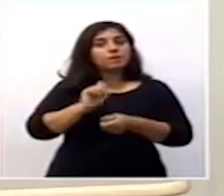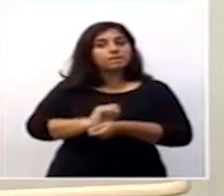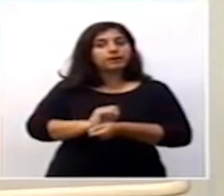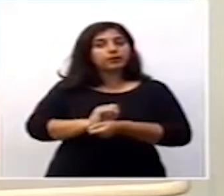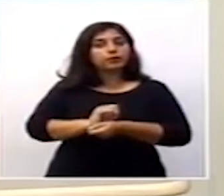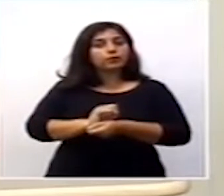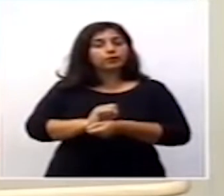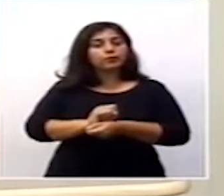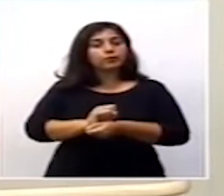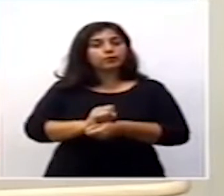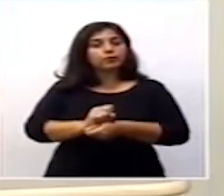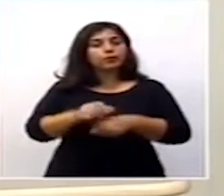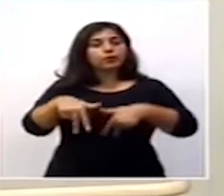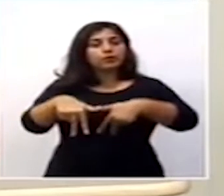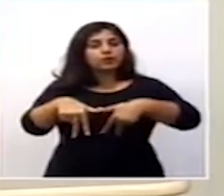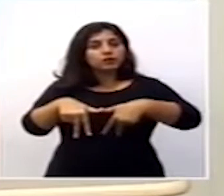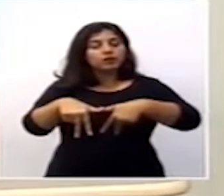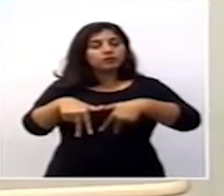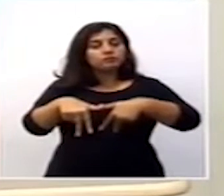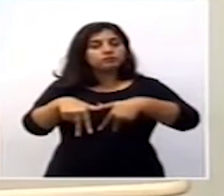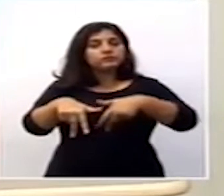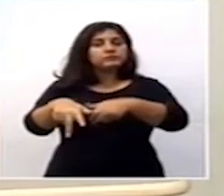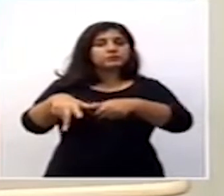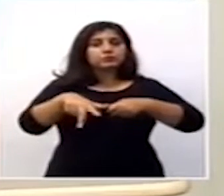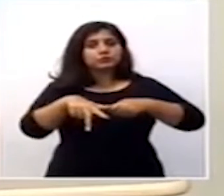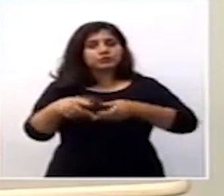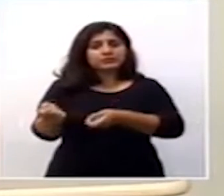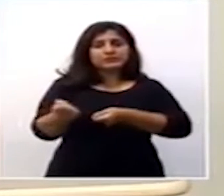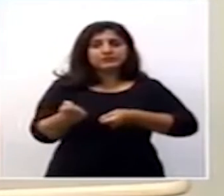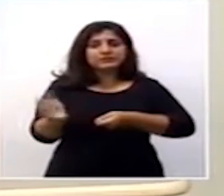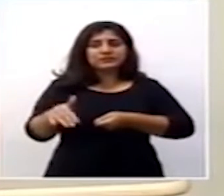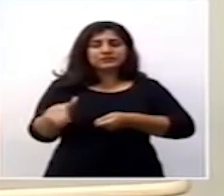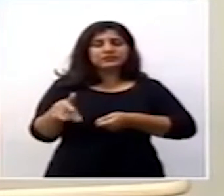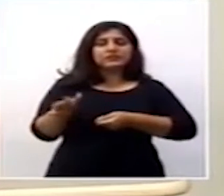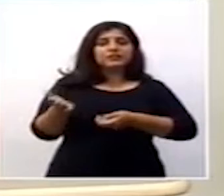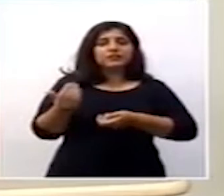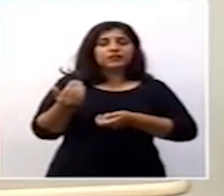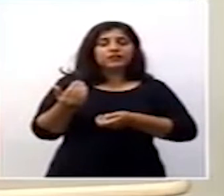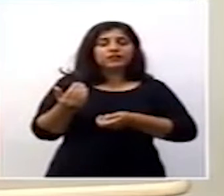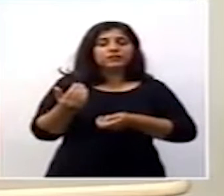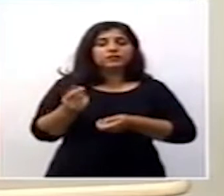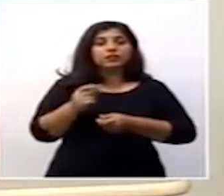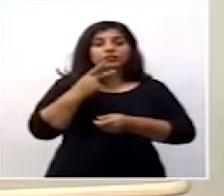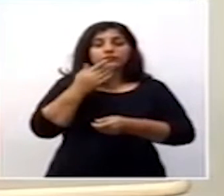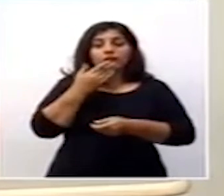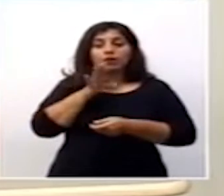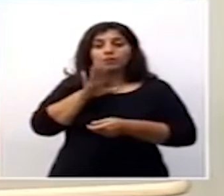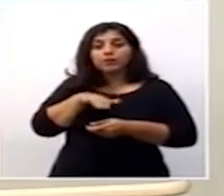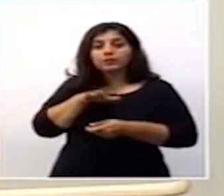parou. E na hora que ele parou, ele puxou o braço do Tonho e falou